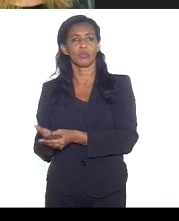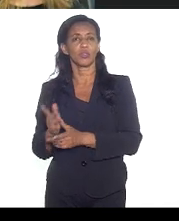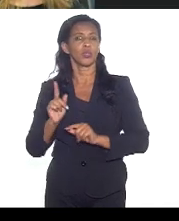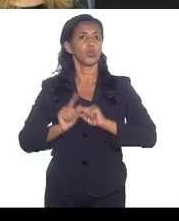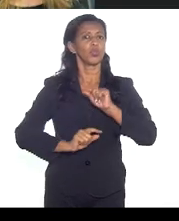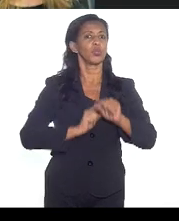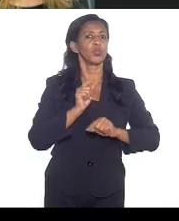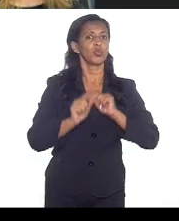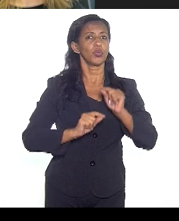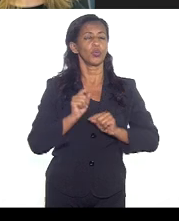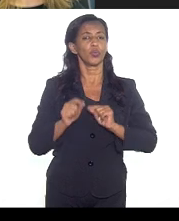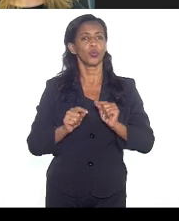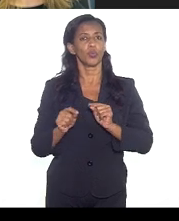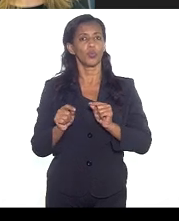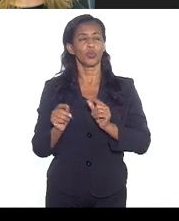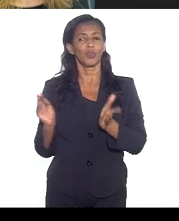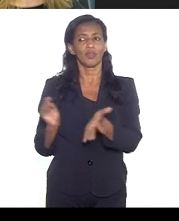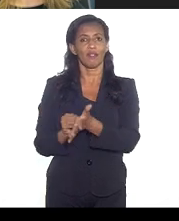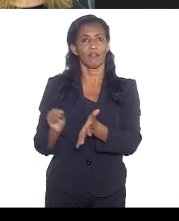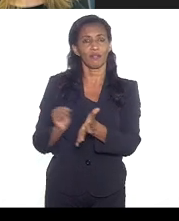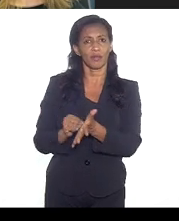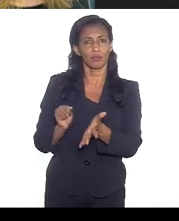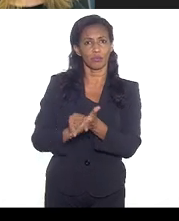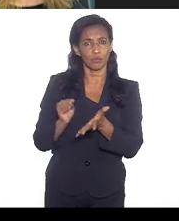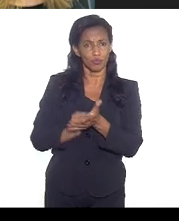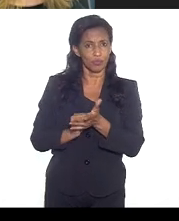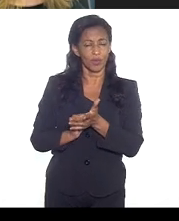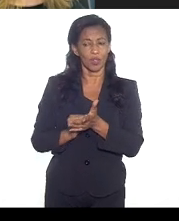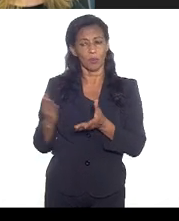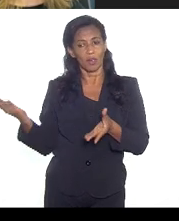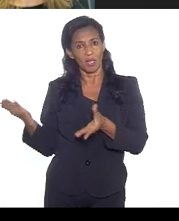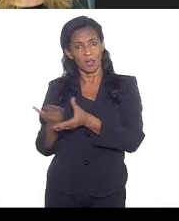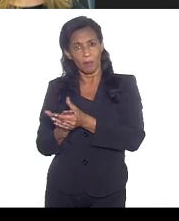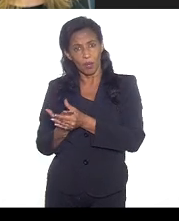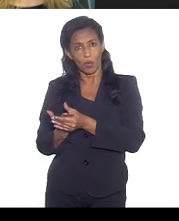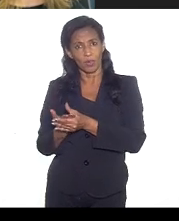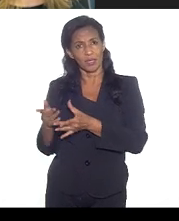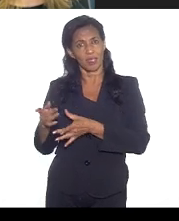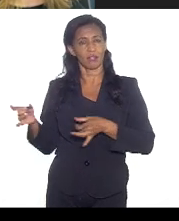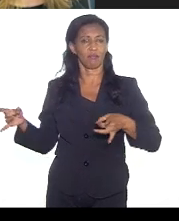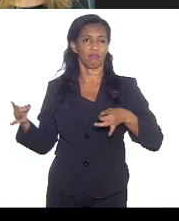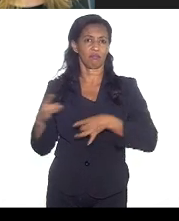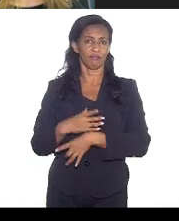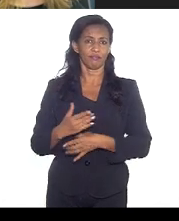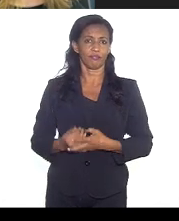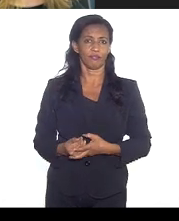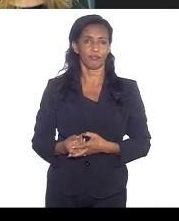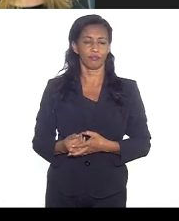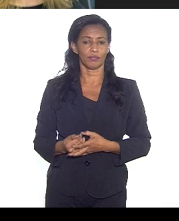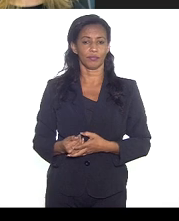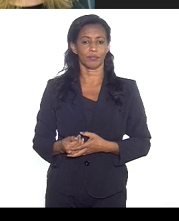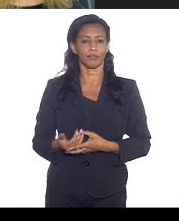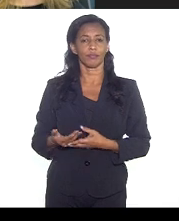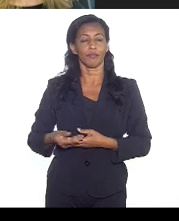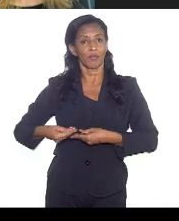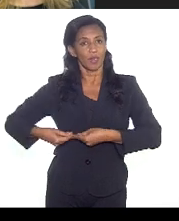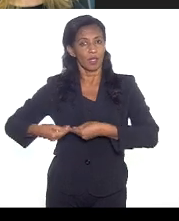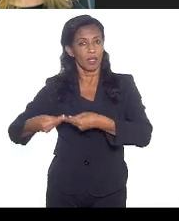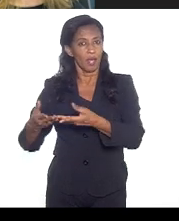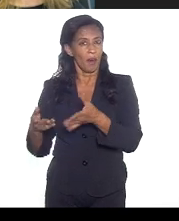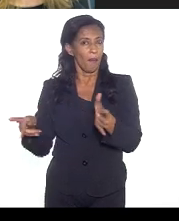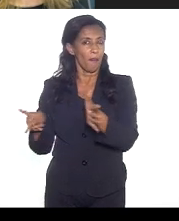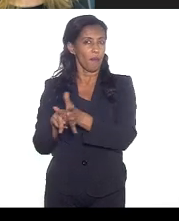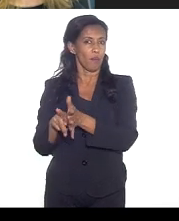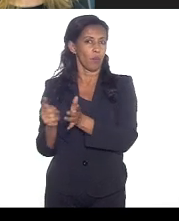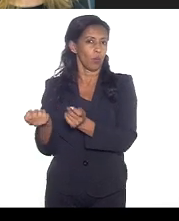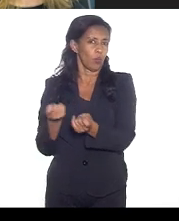estava efetivamente faltando para aquele processo ser concluído e demandado do agente econômico. Então,